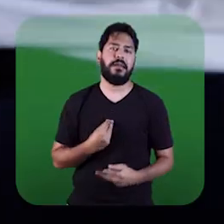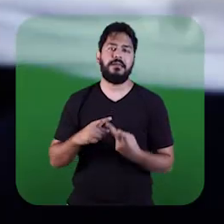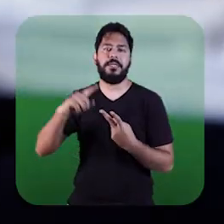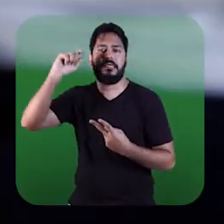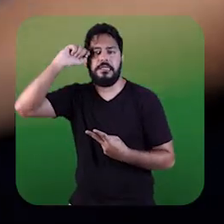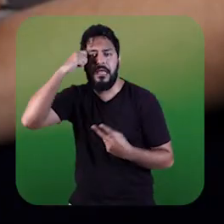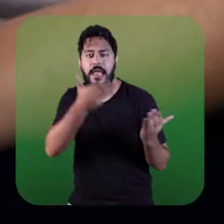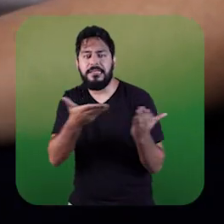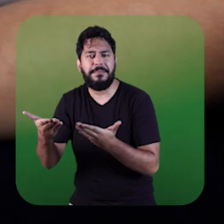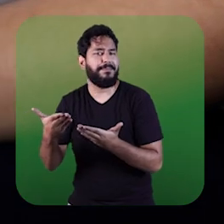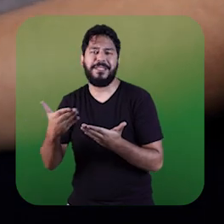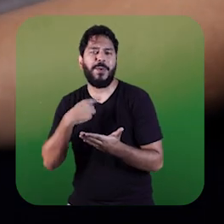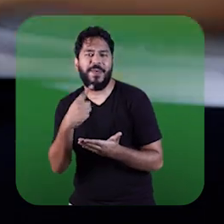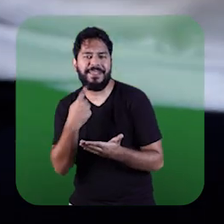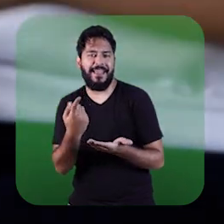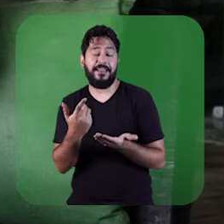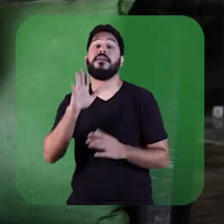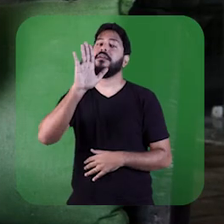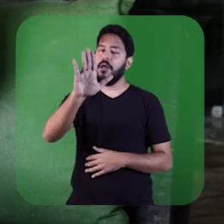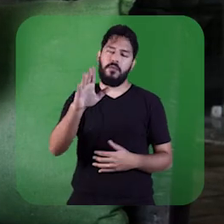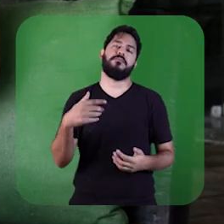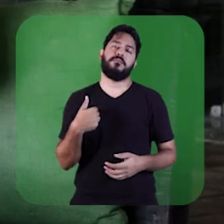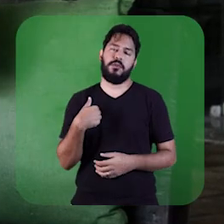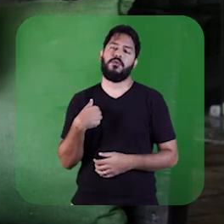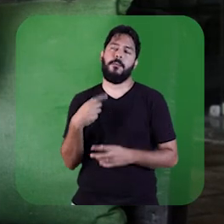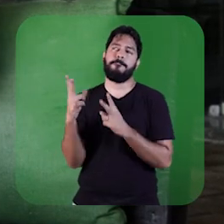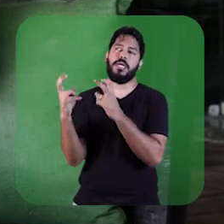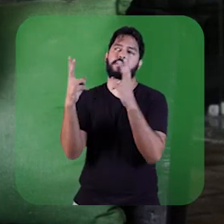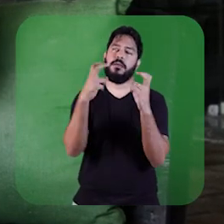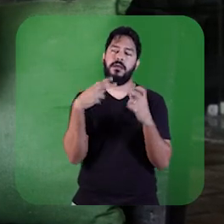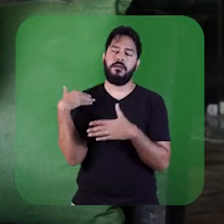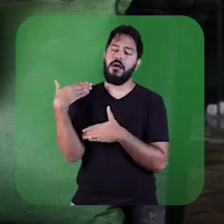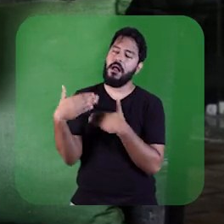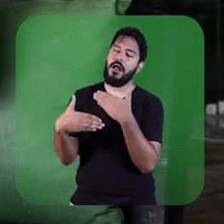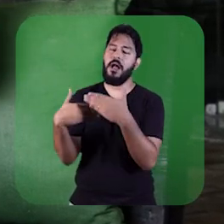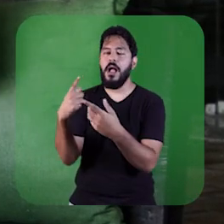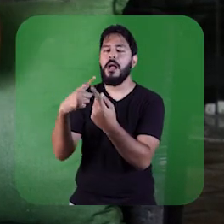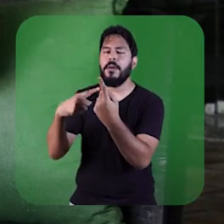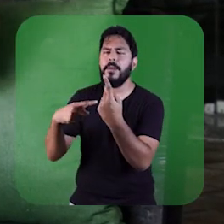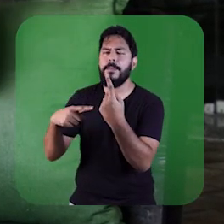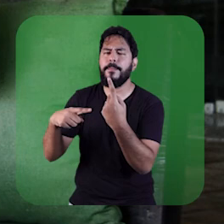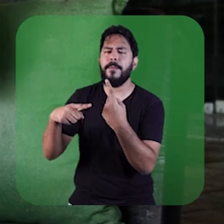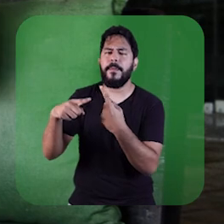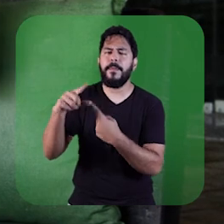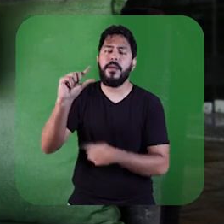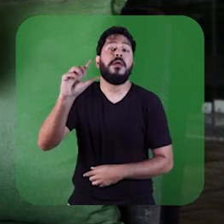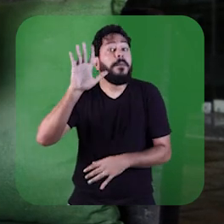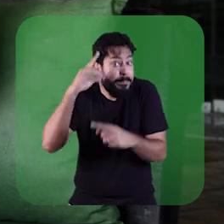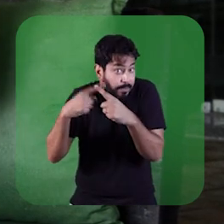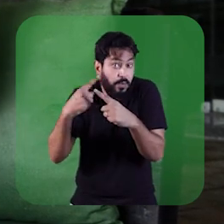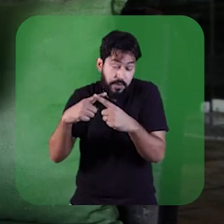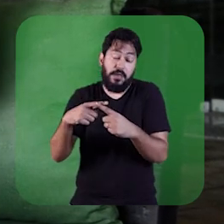né? Tento, né, plantar essa semente. Então, assim, tô vendo isso, que isso tá evoluindo, sabe? Porque Algumas amigas